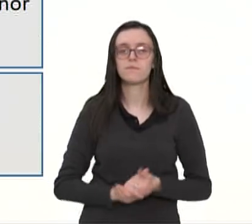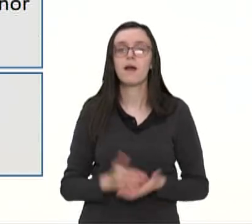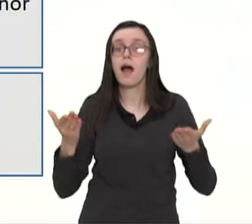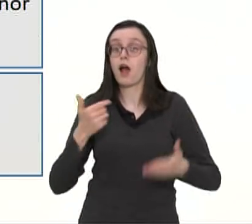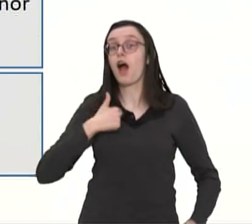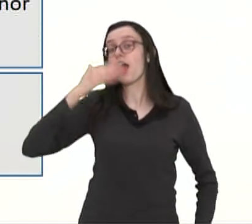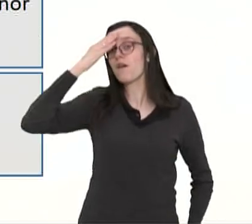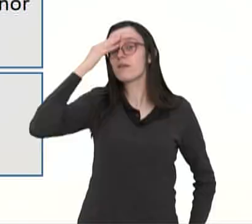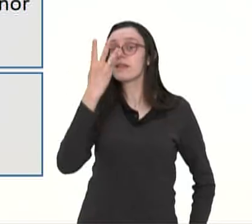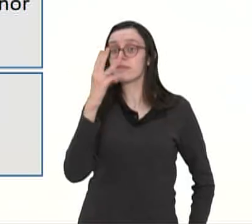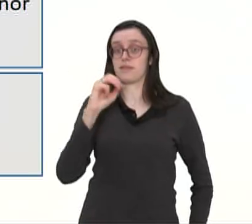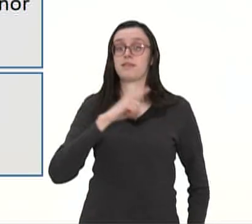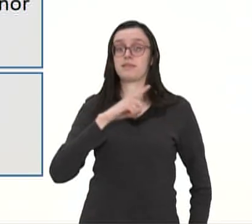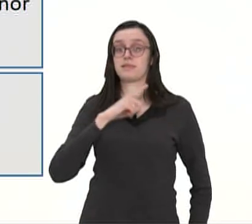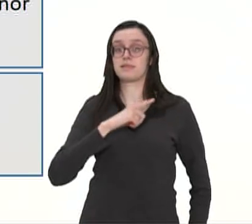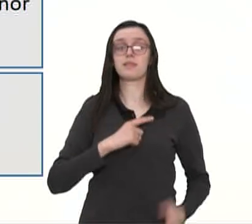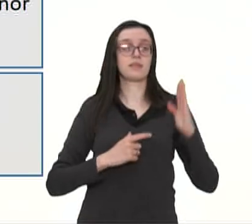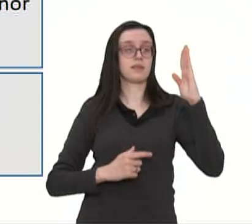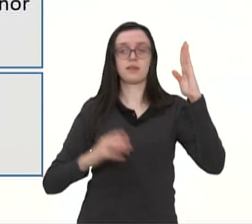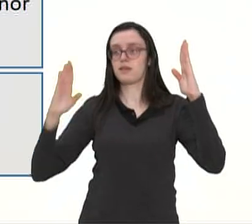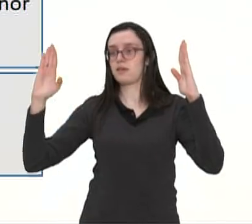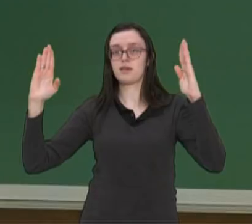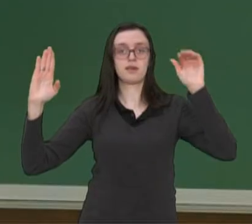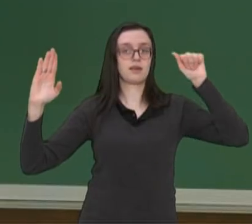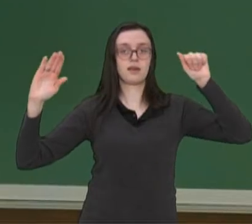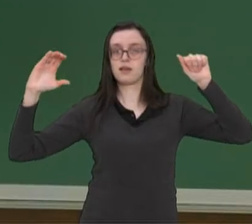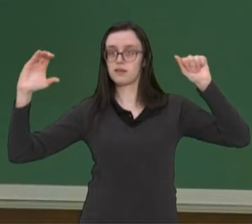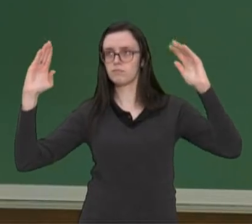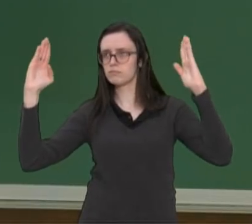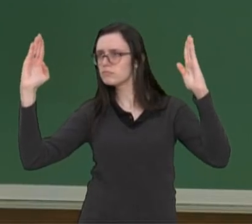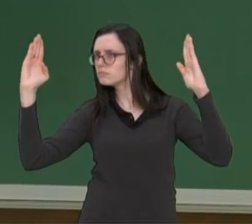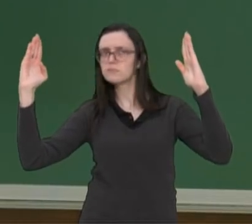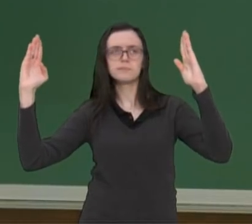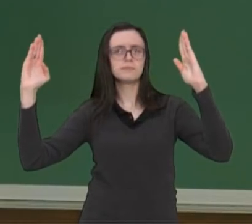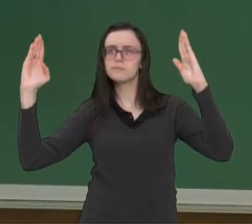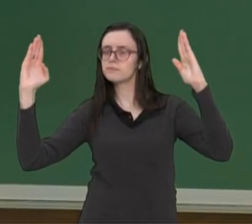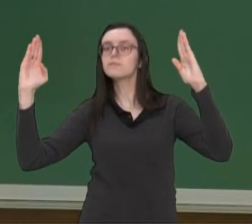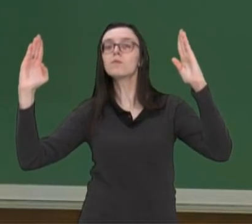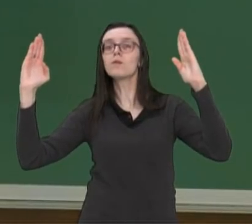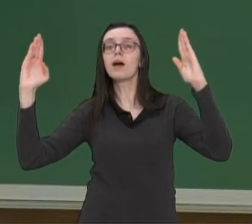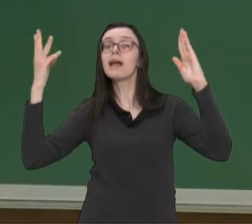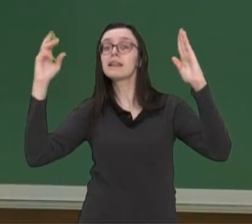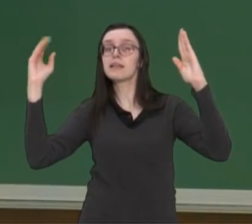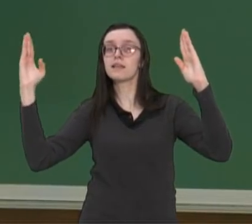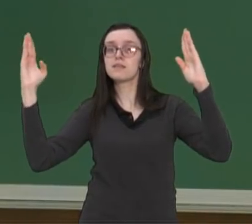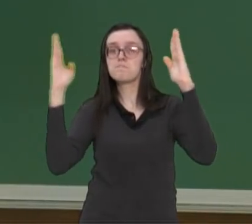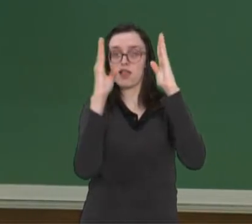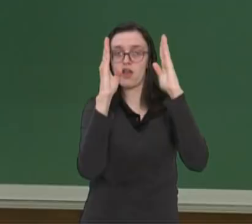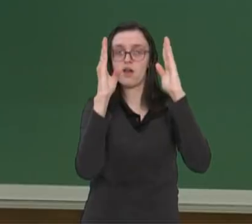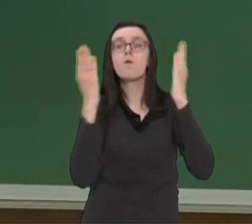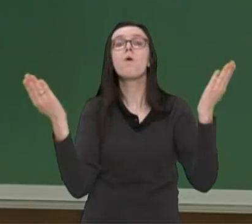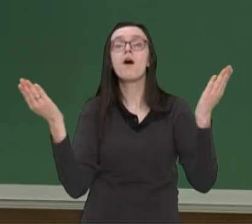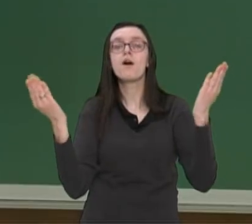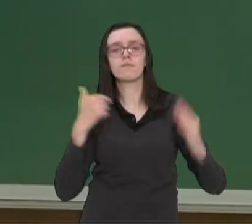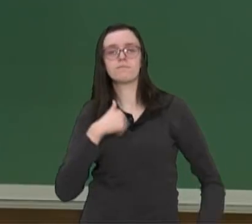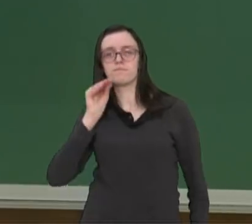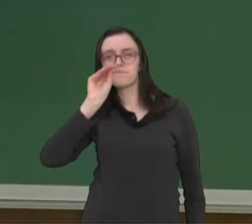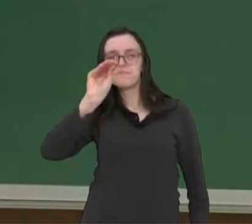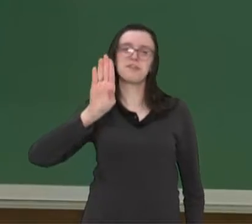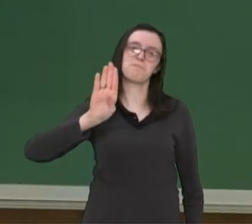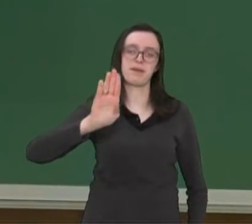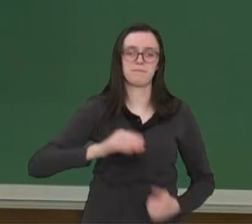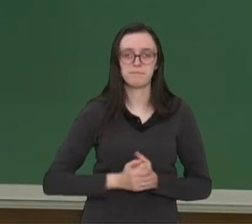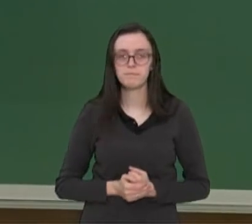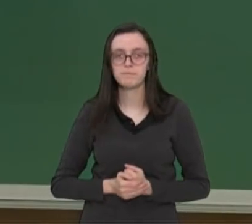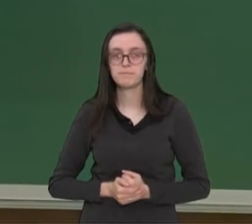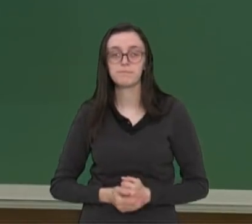sei que o 30 está ali, entre o A e o C, né? Porque entre o A e o C é a maior distância, então 30 tem que ser um pouco menor. Coloquei meu B ali, ó. Então,